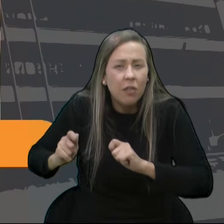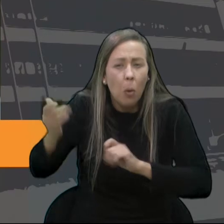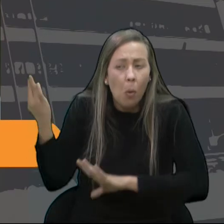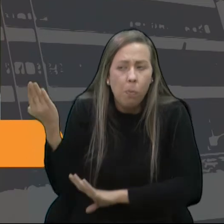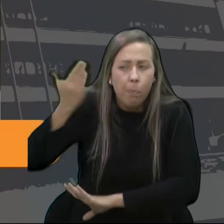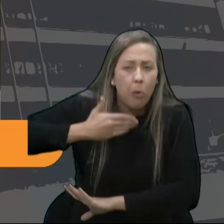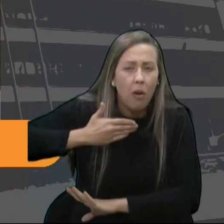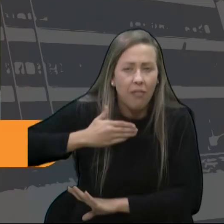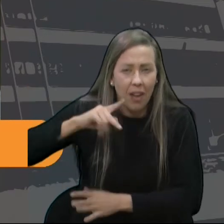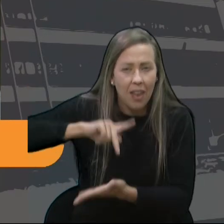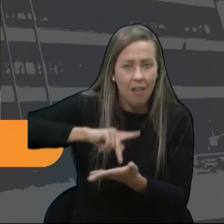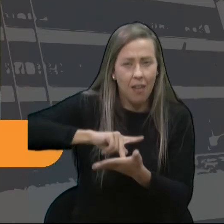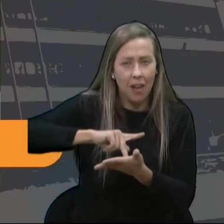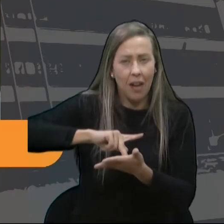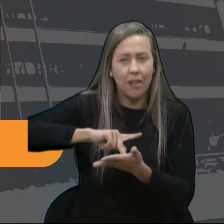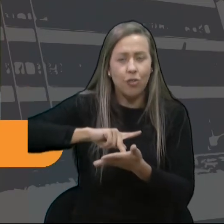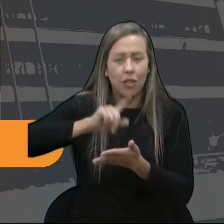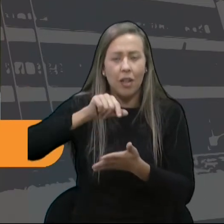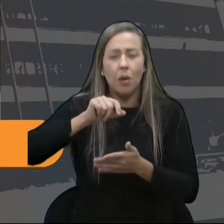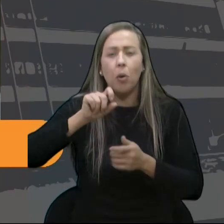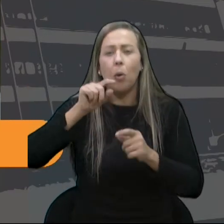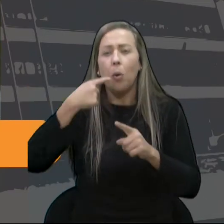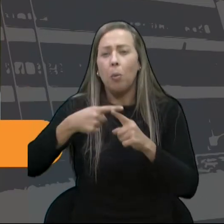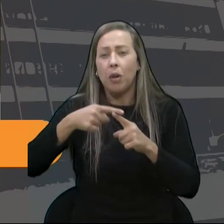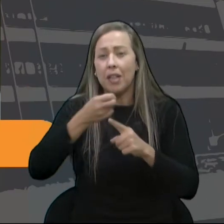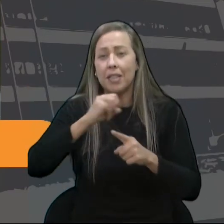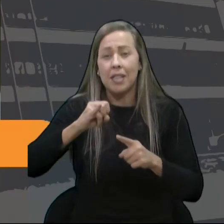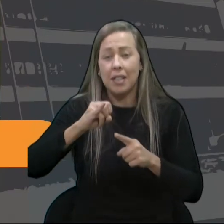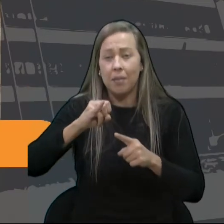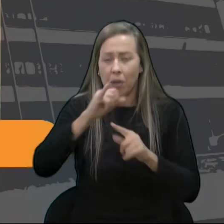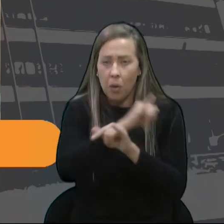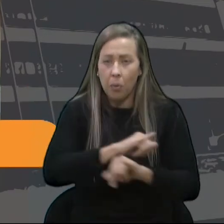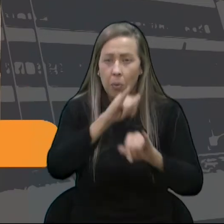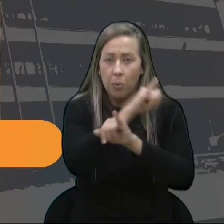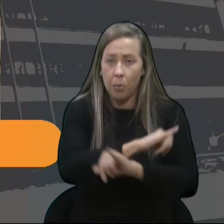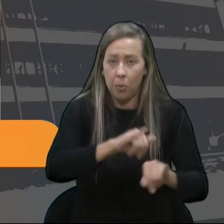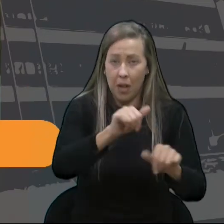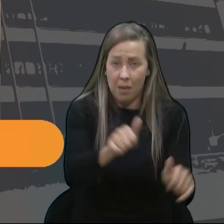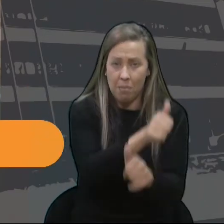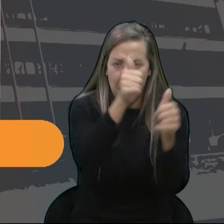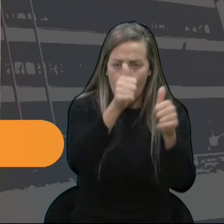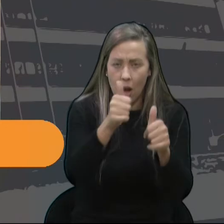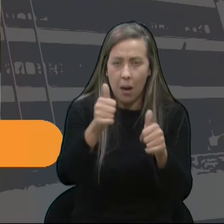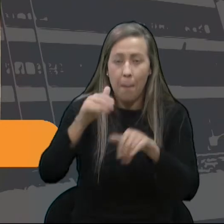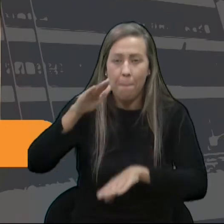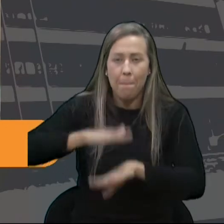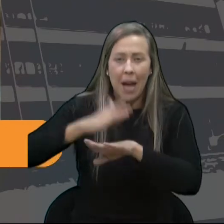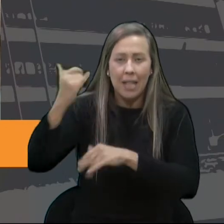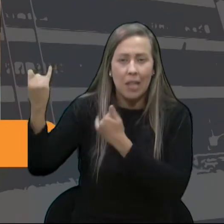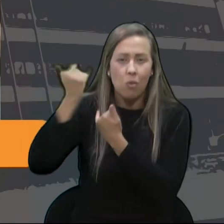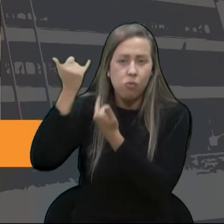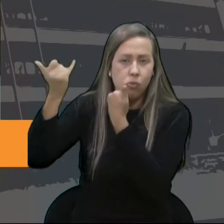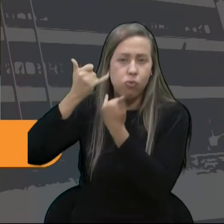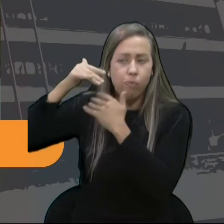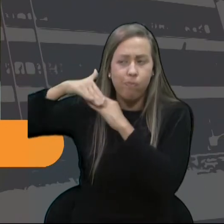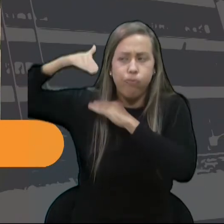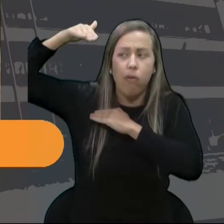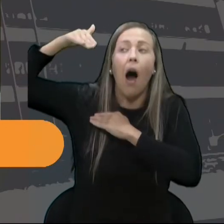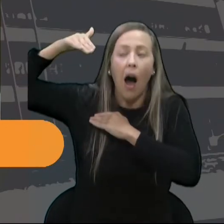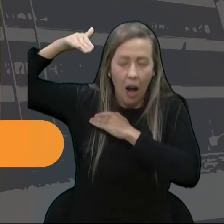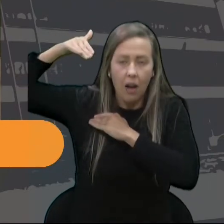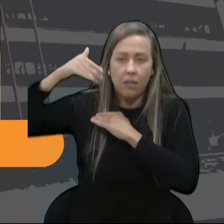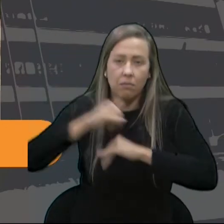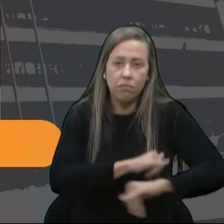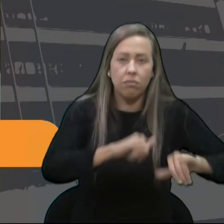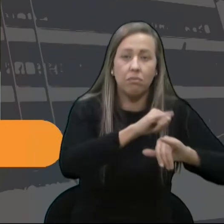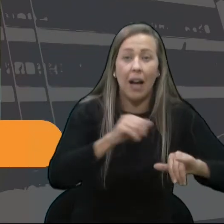nesse sentido, você vai poder não só informar melhor, mas, antes de informar, você vai